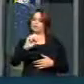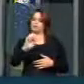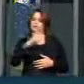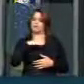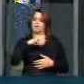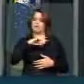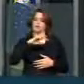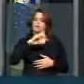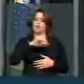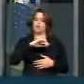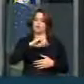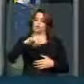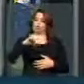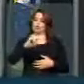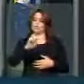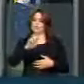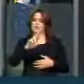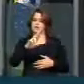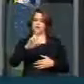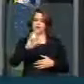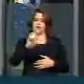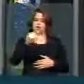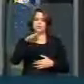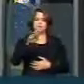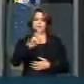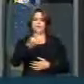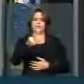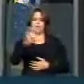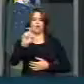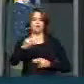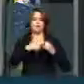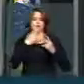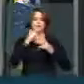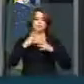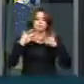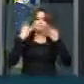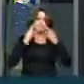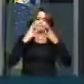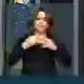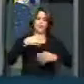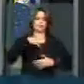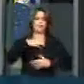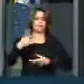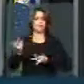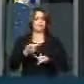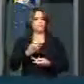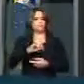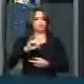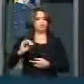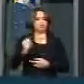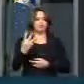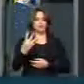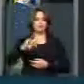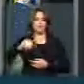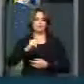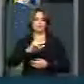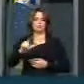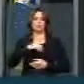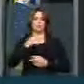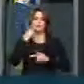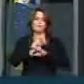Frei José Rui Gonçalves Lopes. E foi com extrema alegria que a Bahia recebeu no último dia 4 de julho